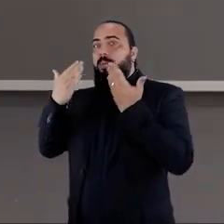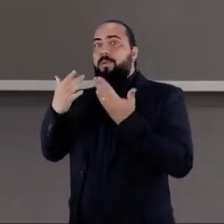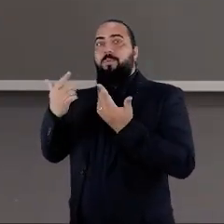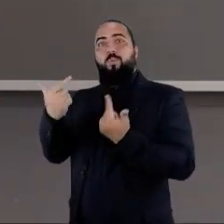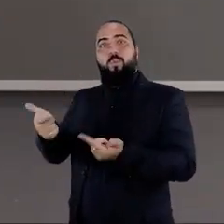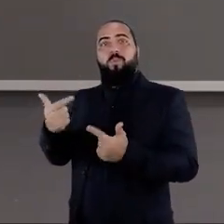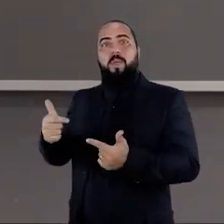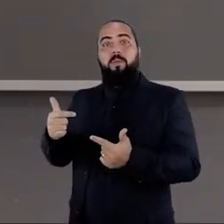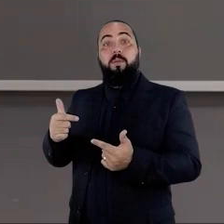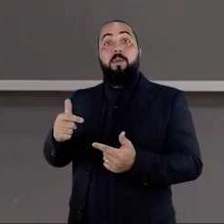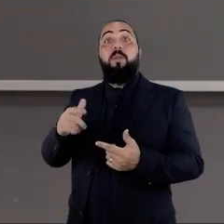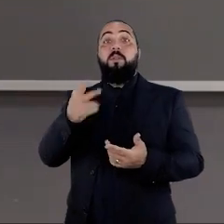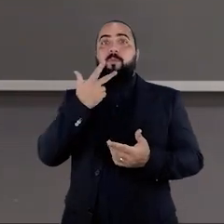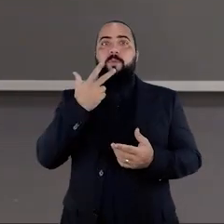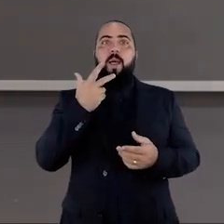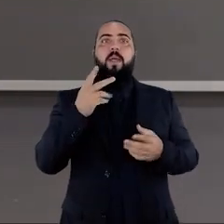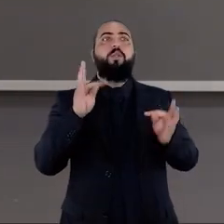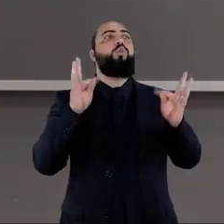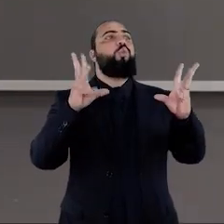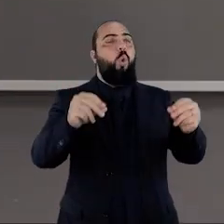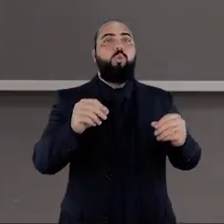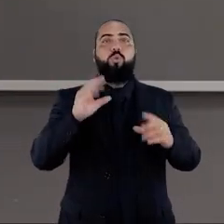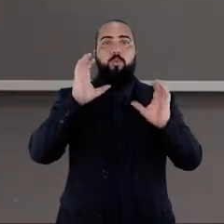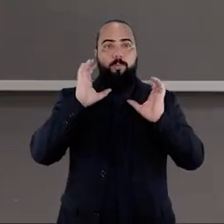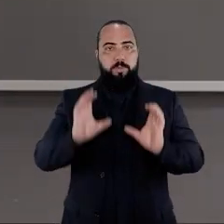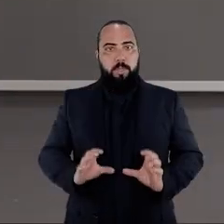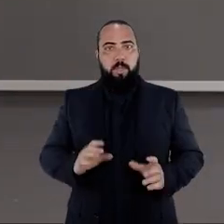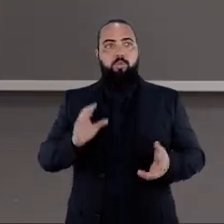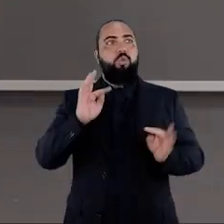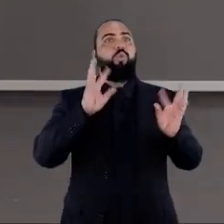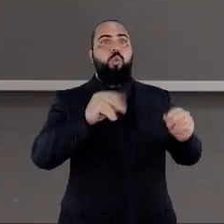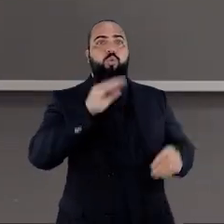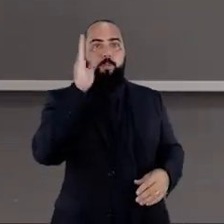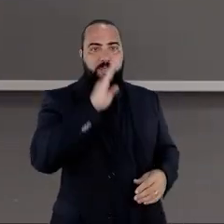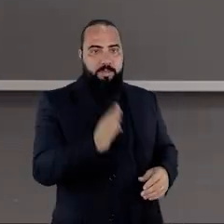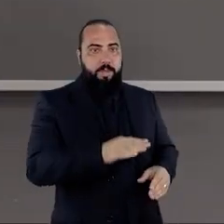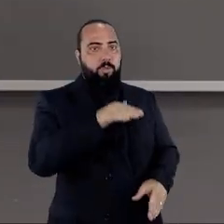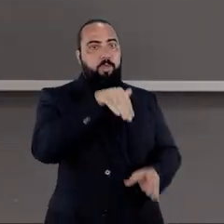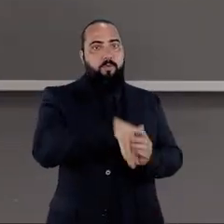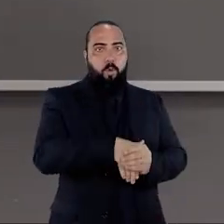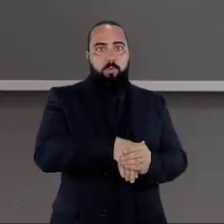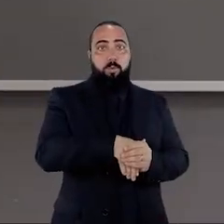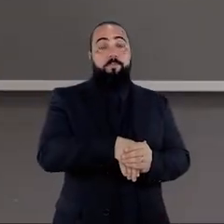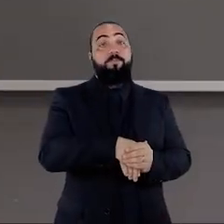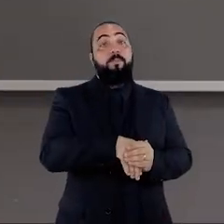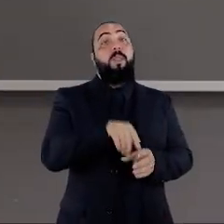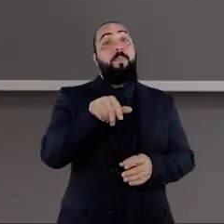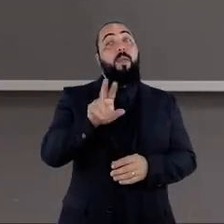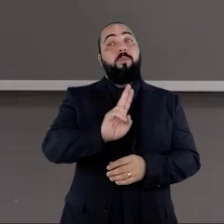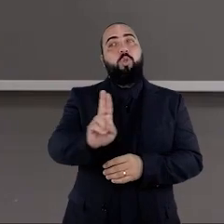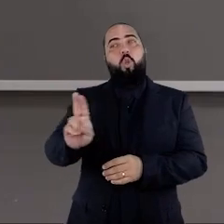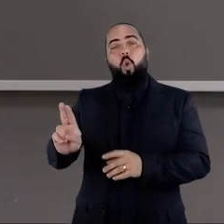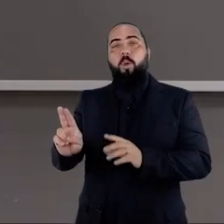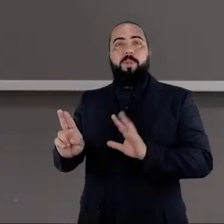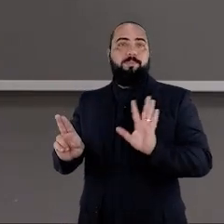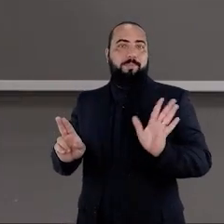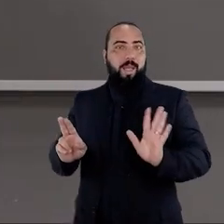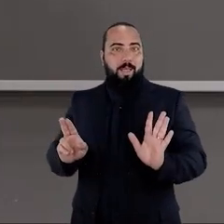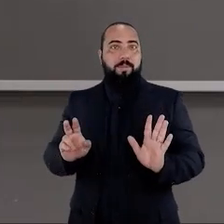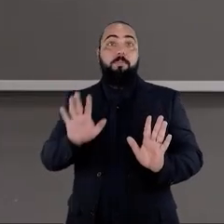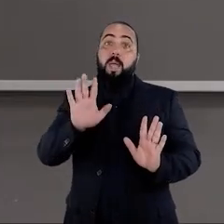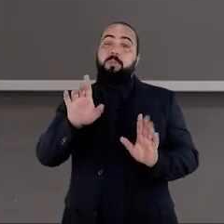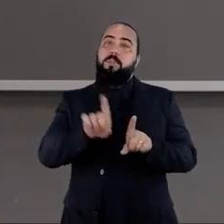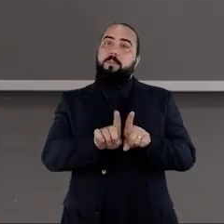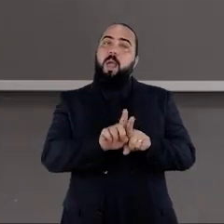vota. Simplesmente diz que todos os brasileiros, todos os cidadãos votam. É uma derrota não nomear, mas também abre uma brecha, porque